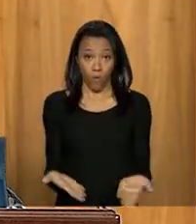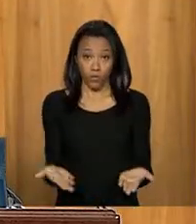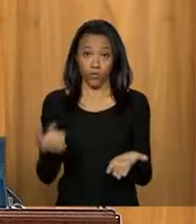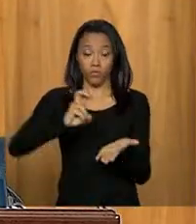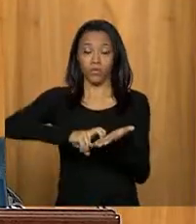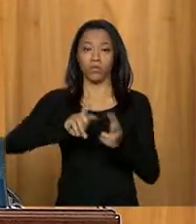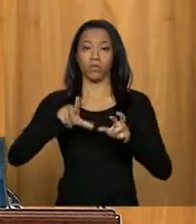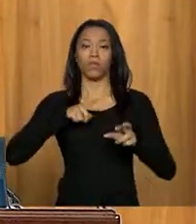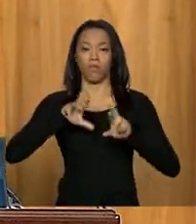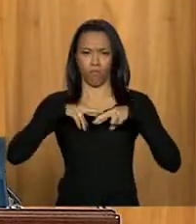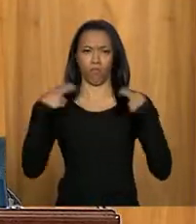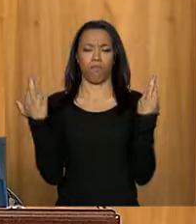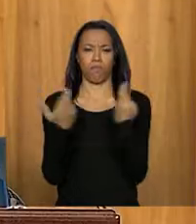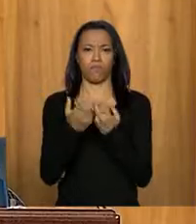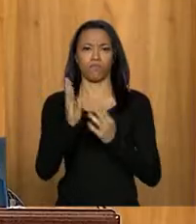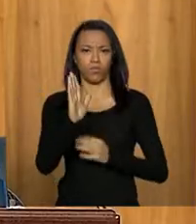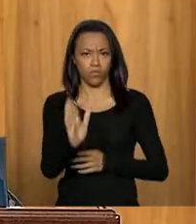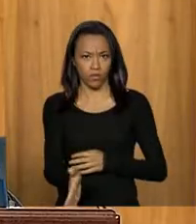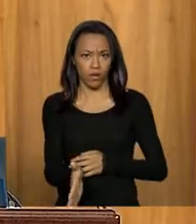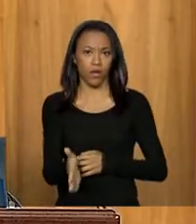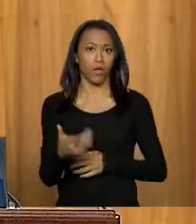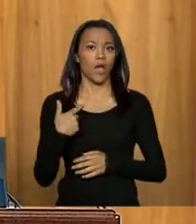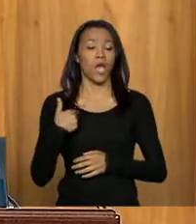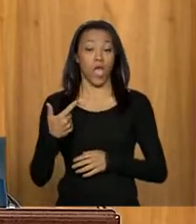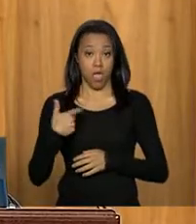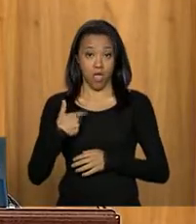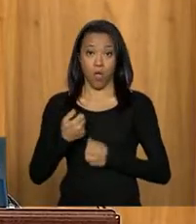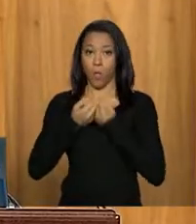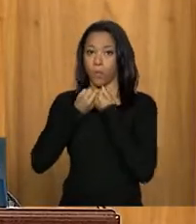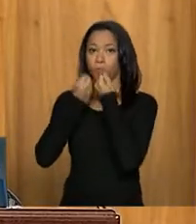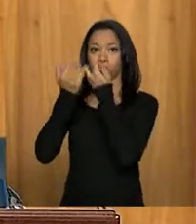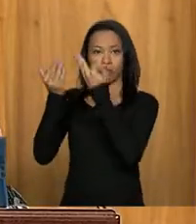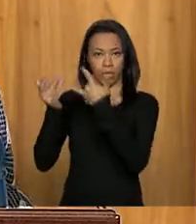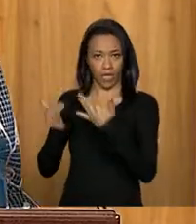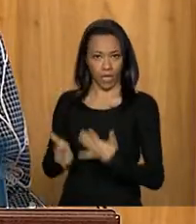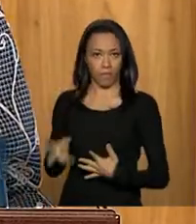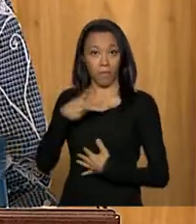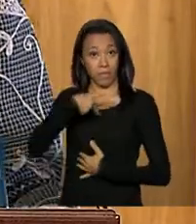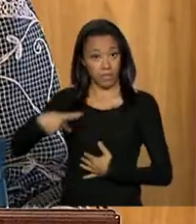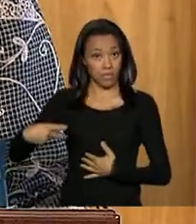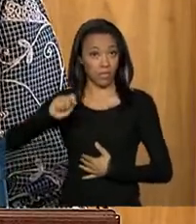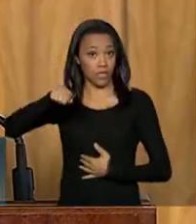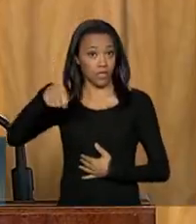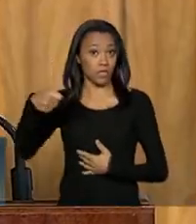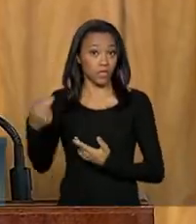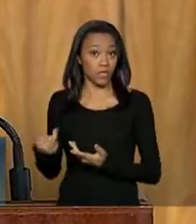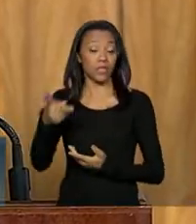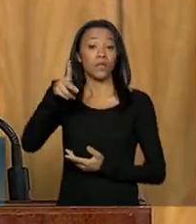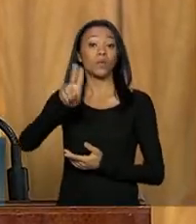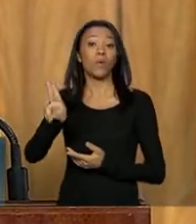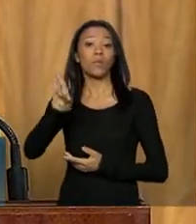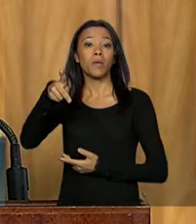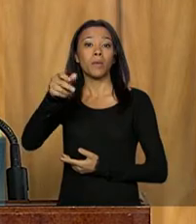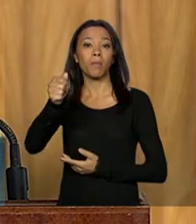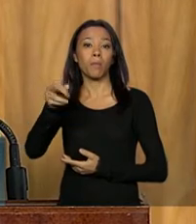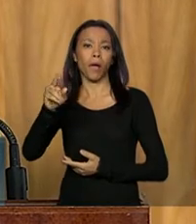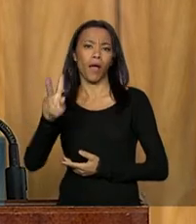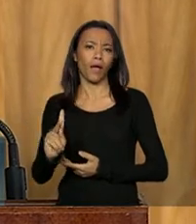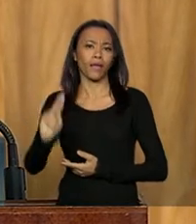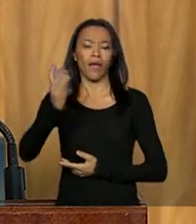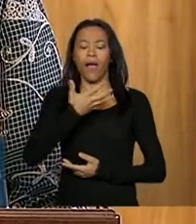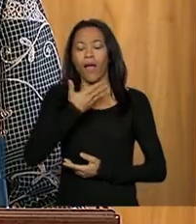manhã, transmiti à presidente Park a admiração dos brasileiros